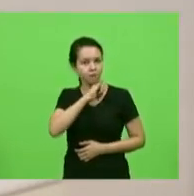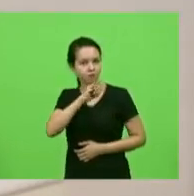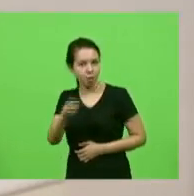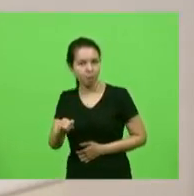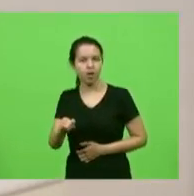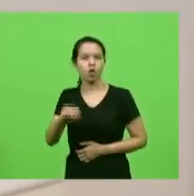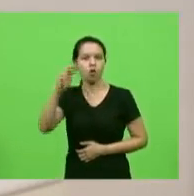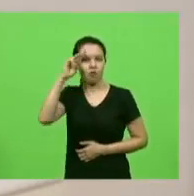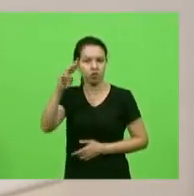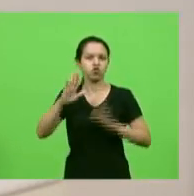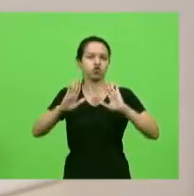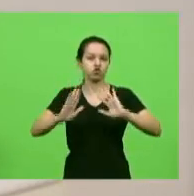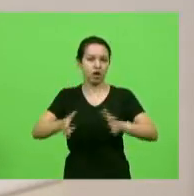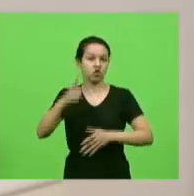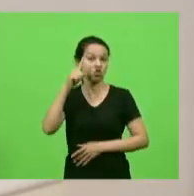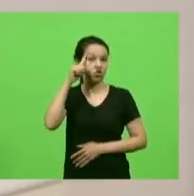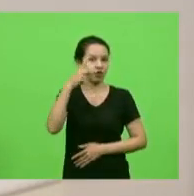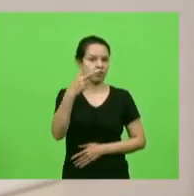15.